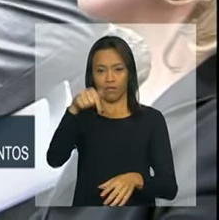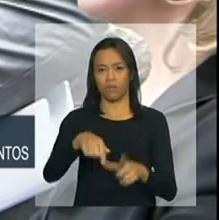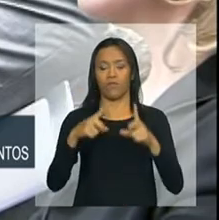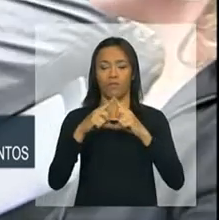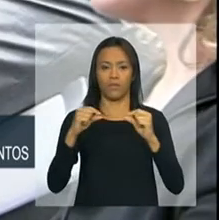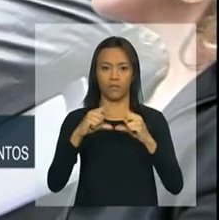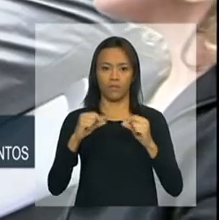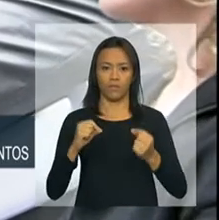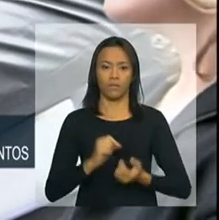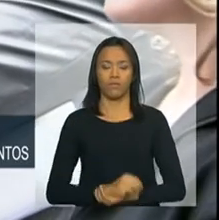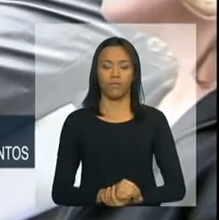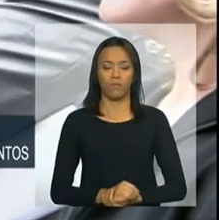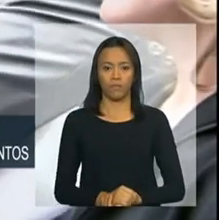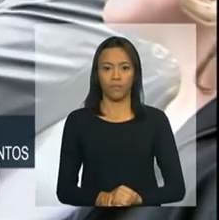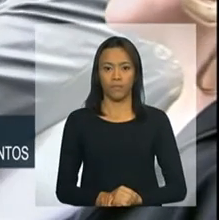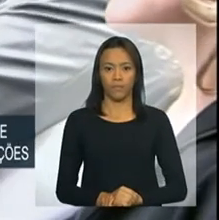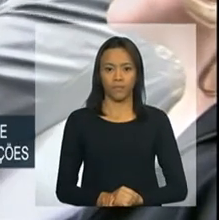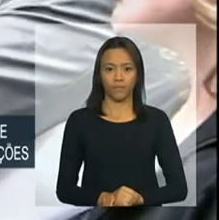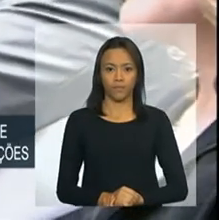em